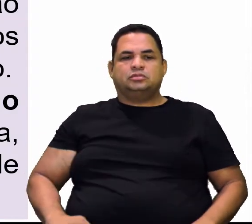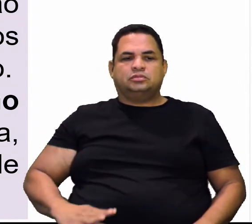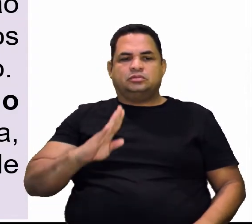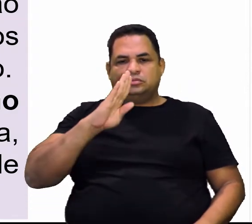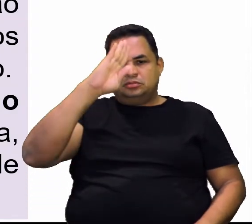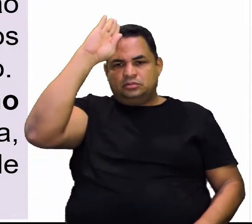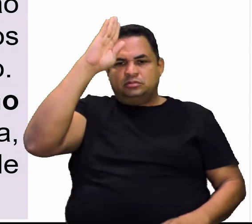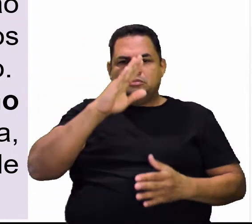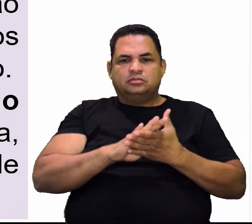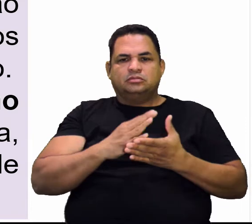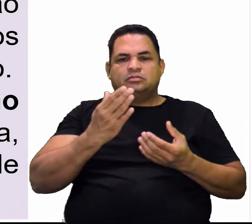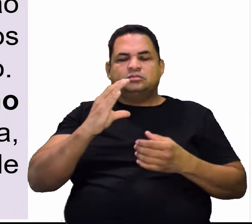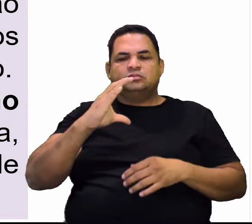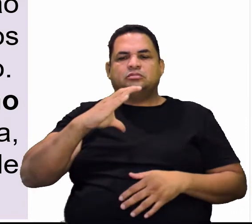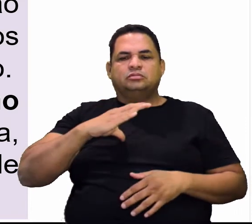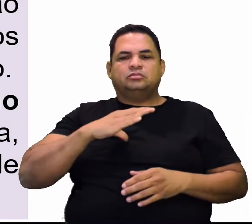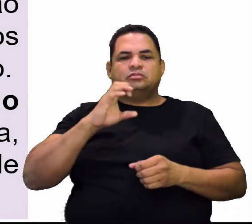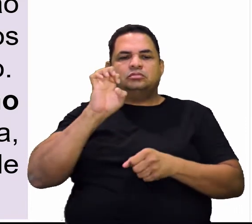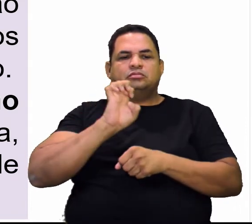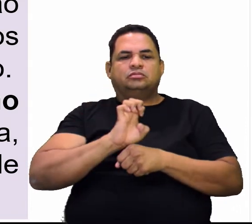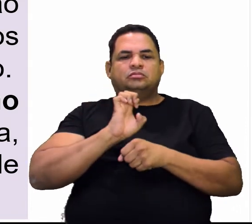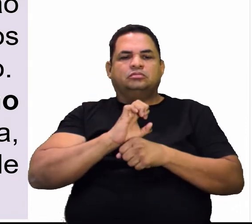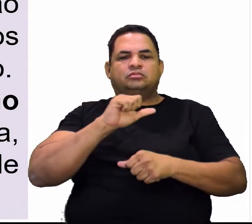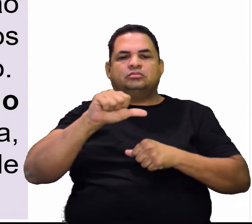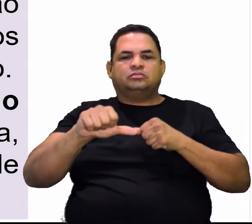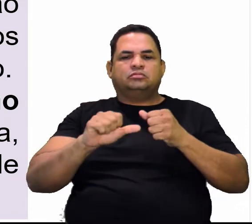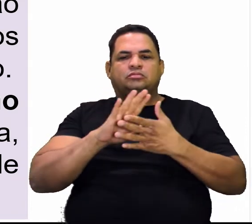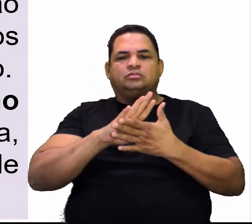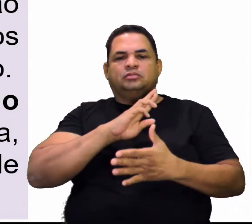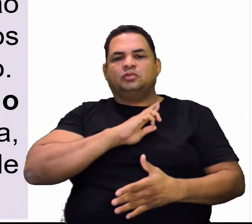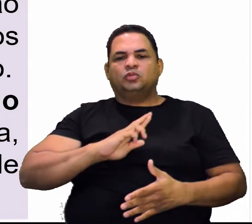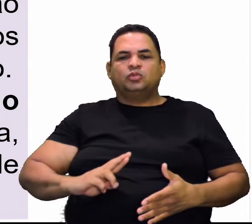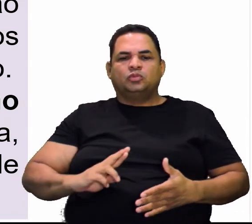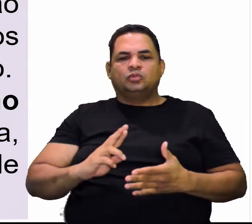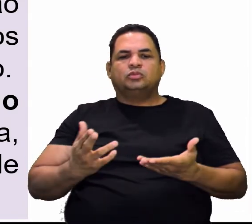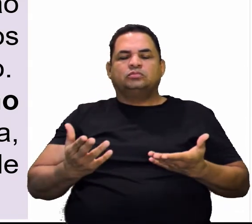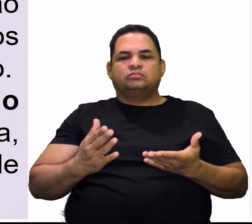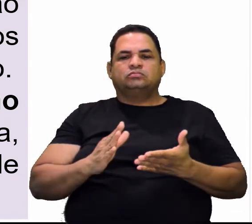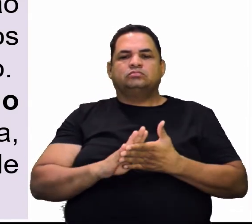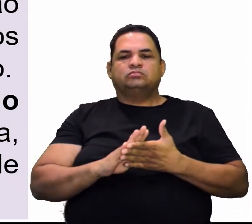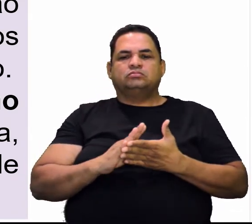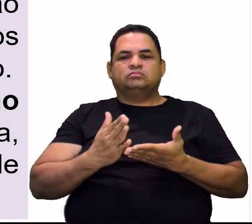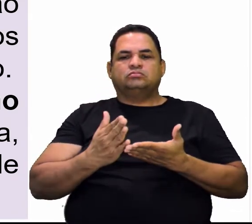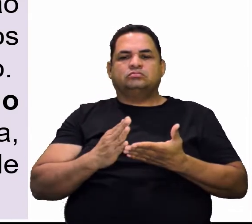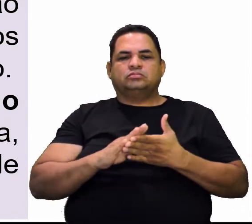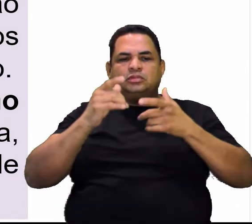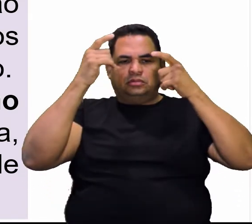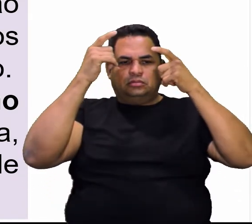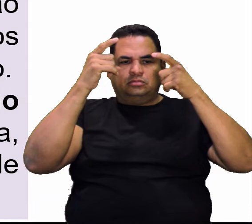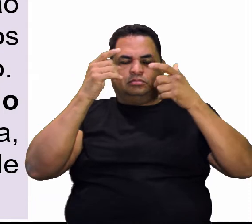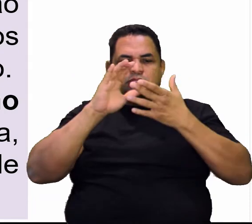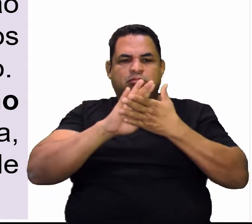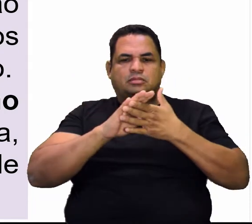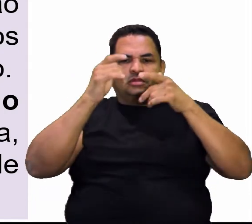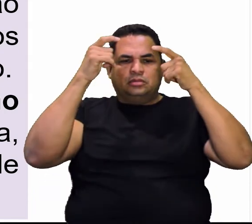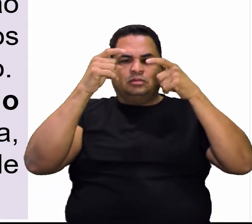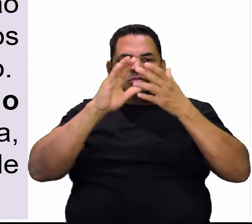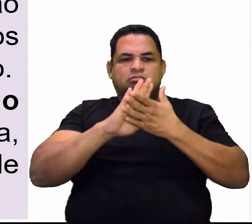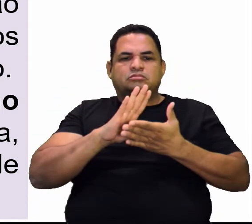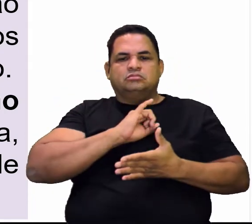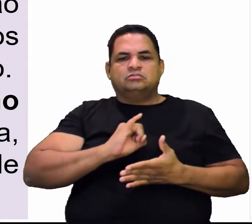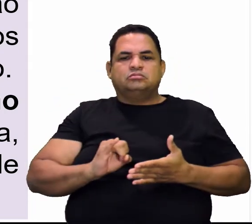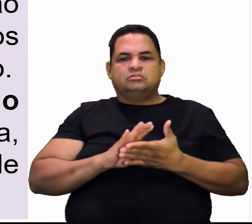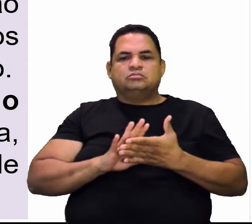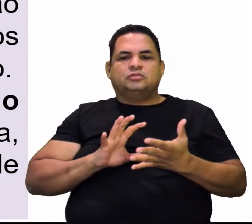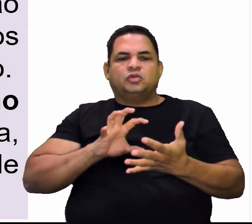que era uma cidade-estado e passou a ser governada pelo imperador. Foi em seu início que o Império conquistou